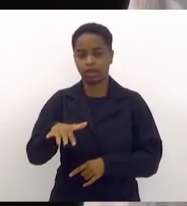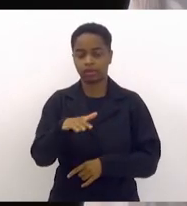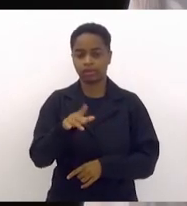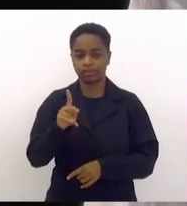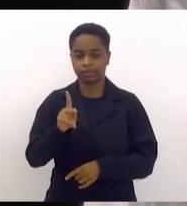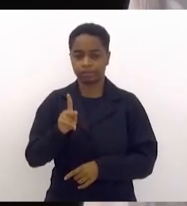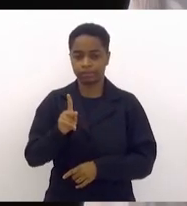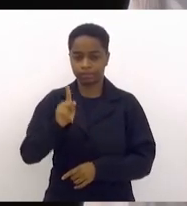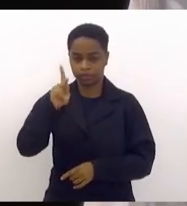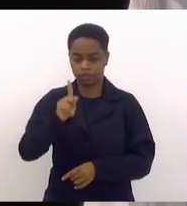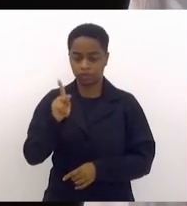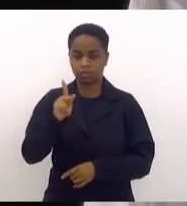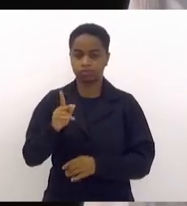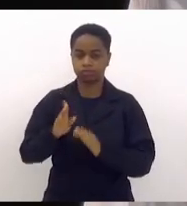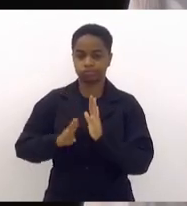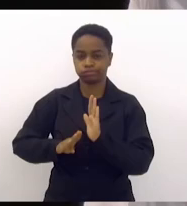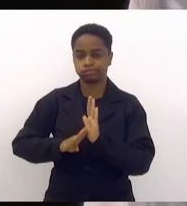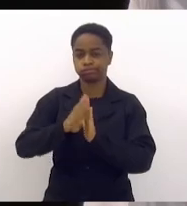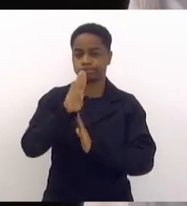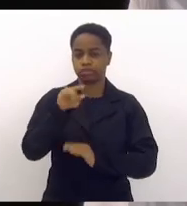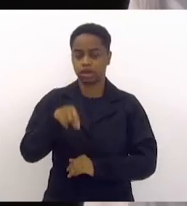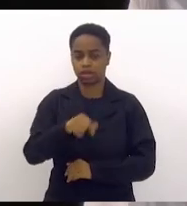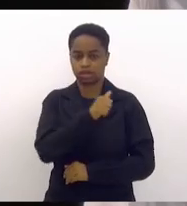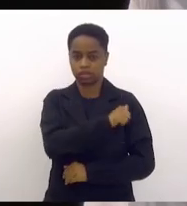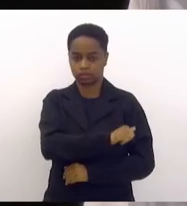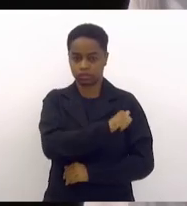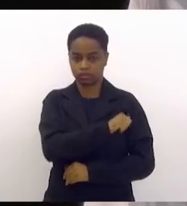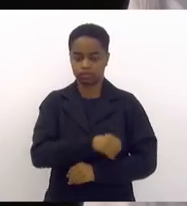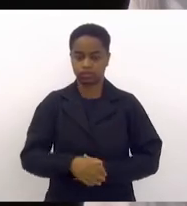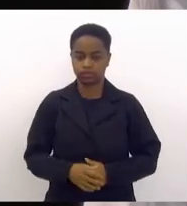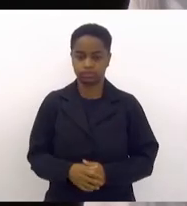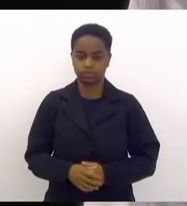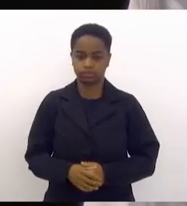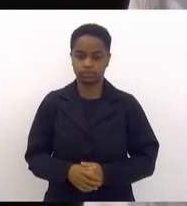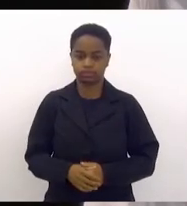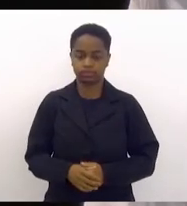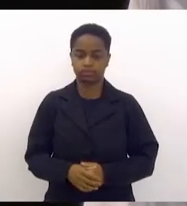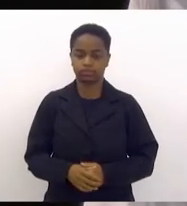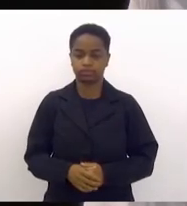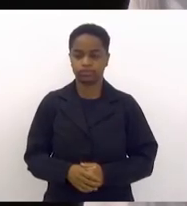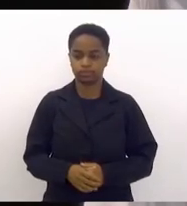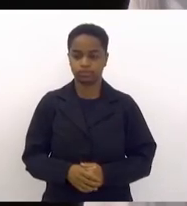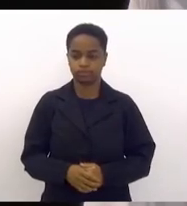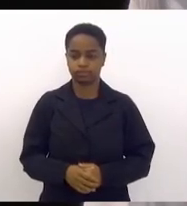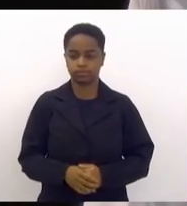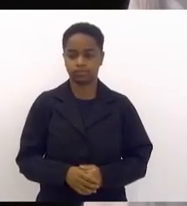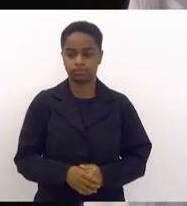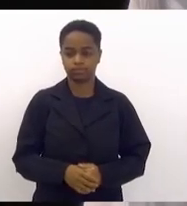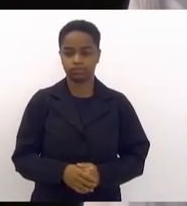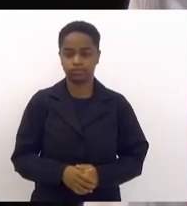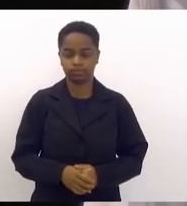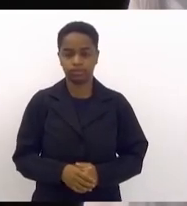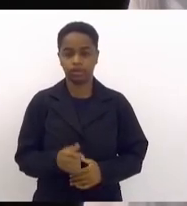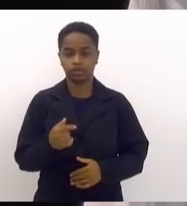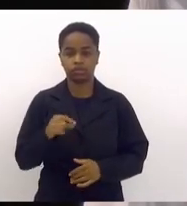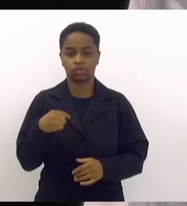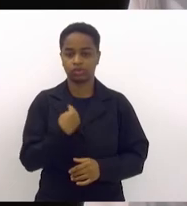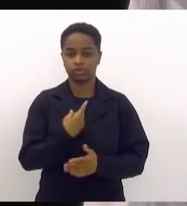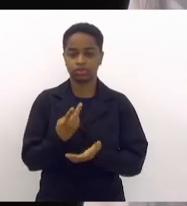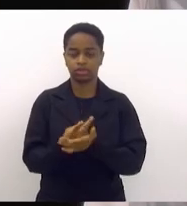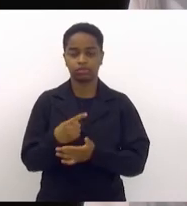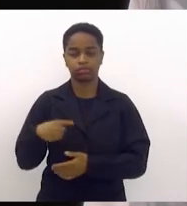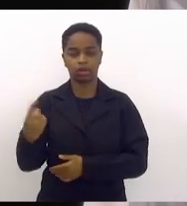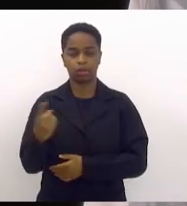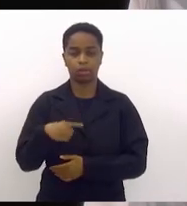bombando no nosso estado e a gente eh ia e voltava e para Angra eu mesmo tive a